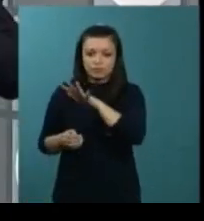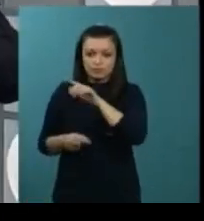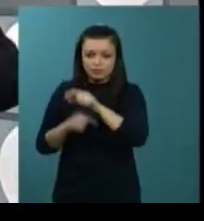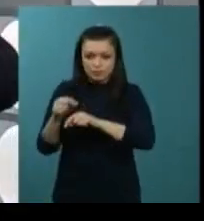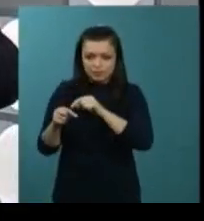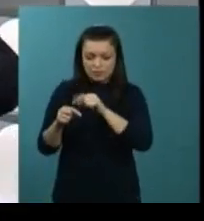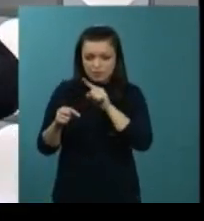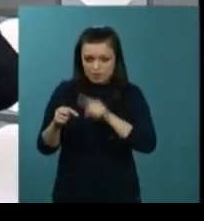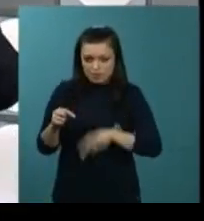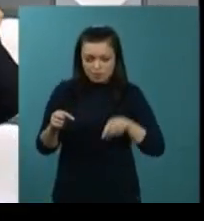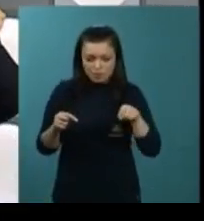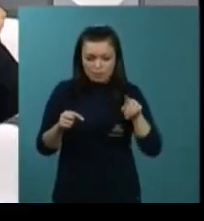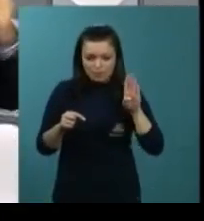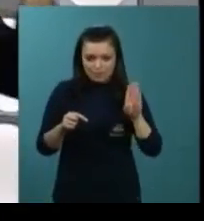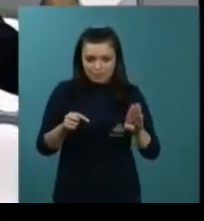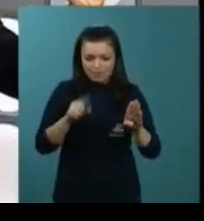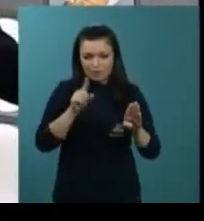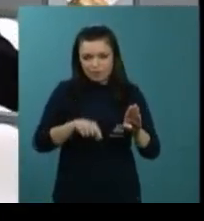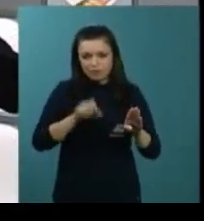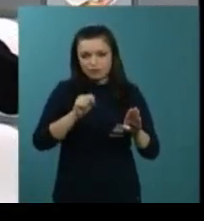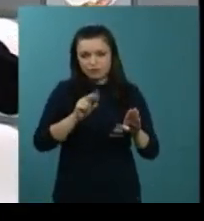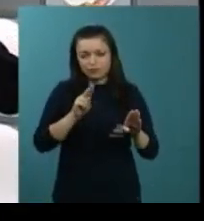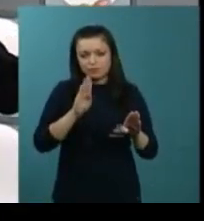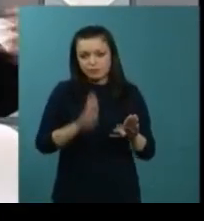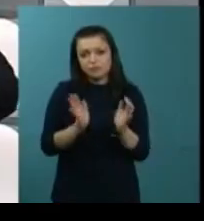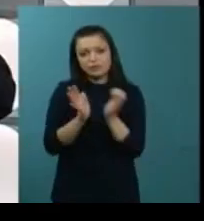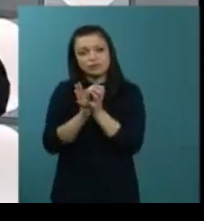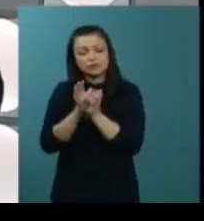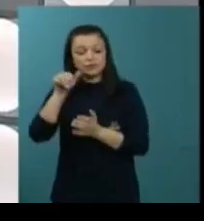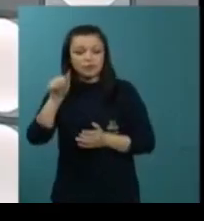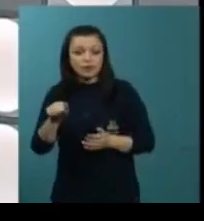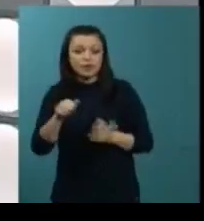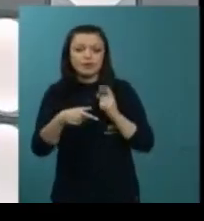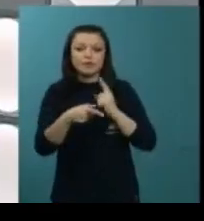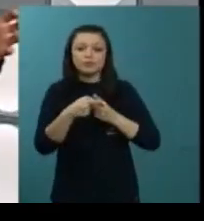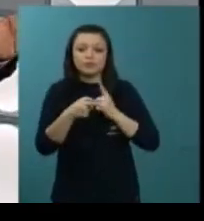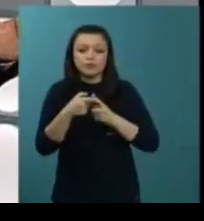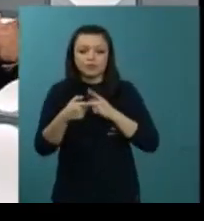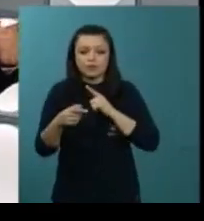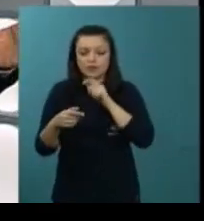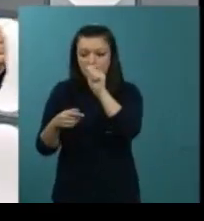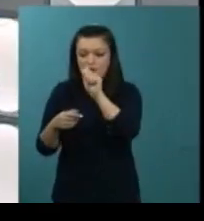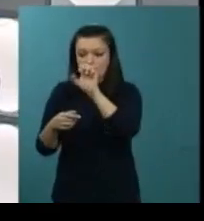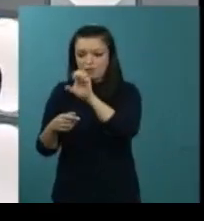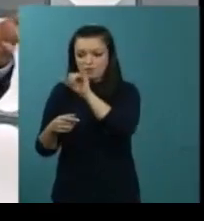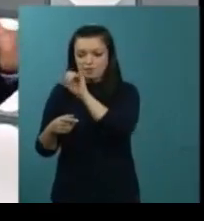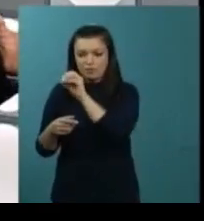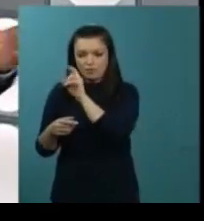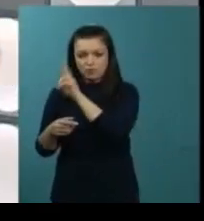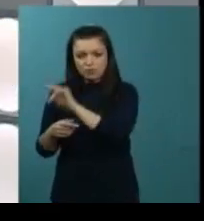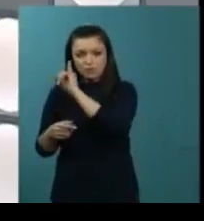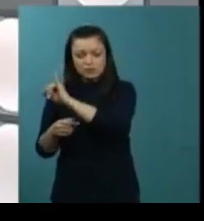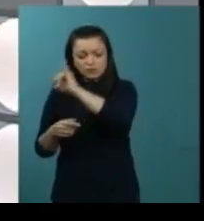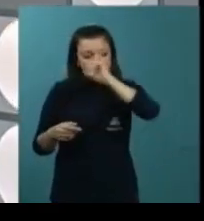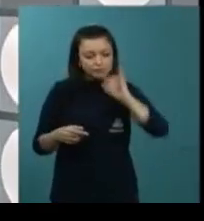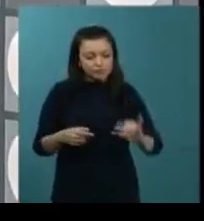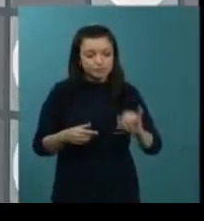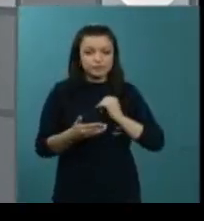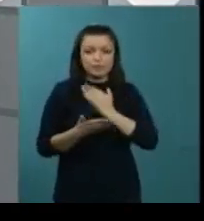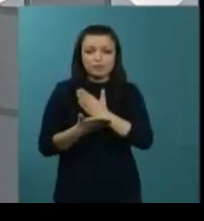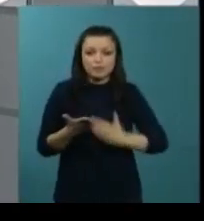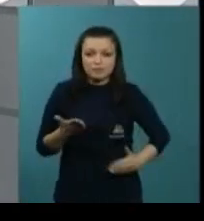é subconjunto do conjunto A, porque ele é uma parte do conjunto A, é um pedaço do